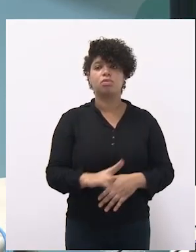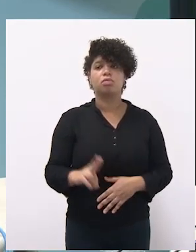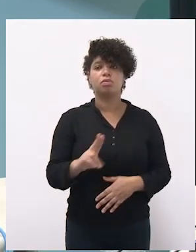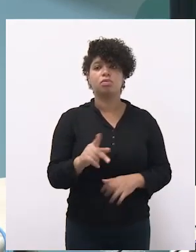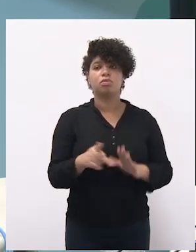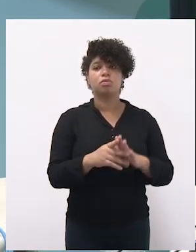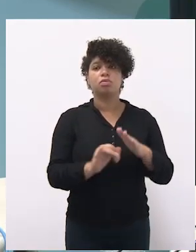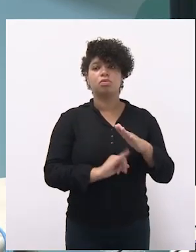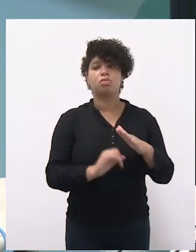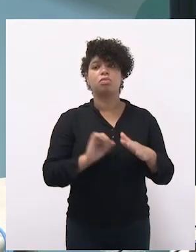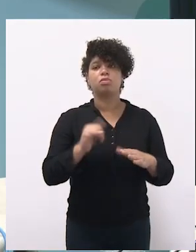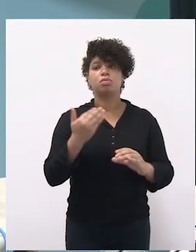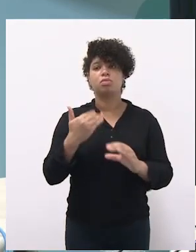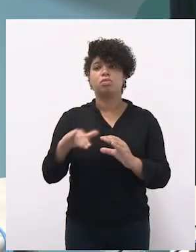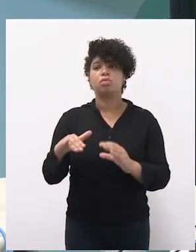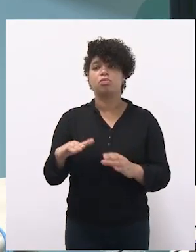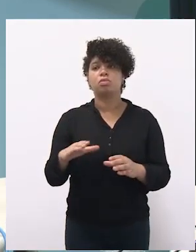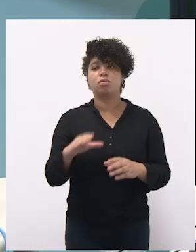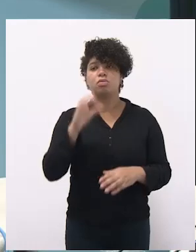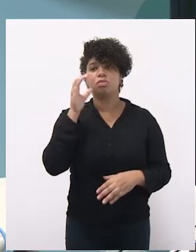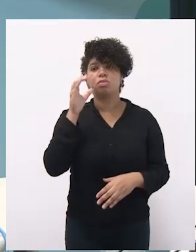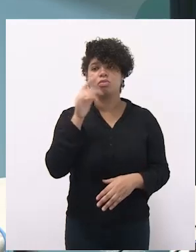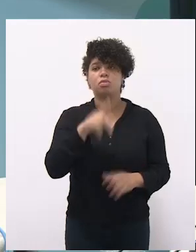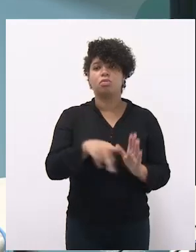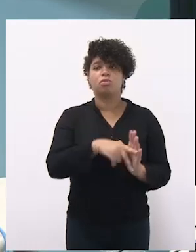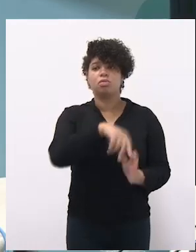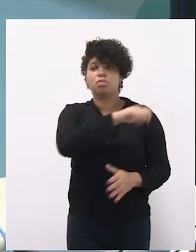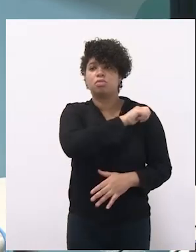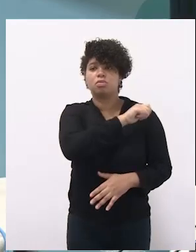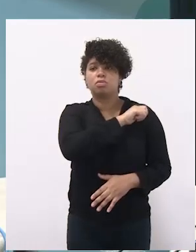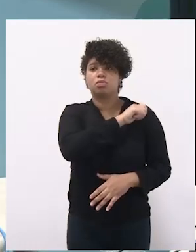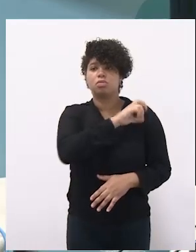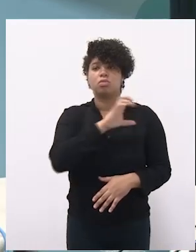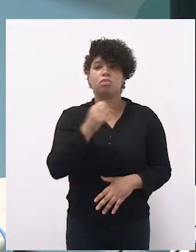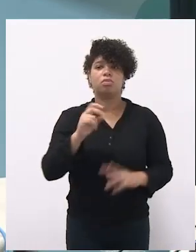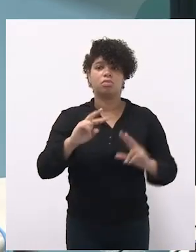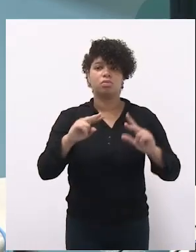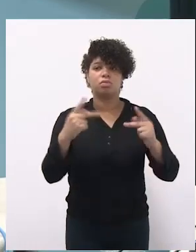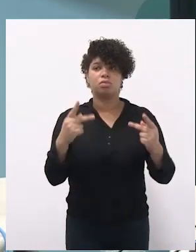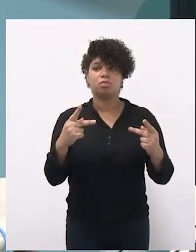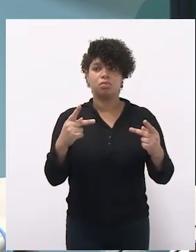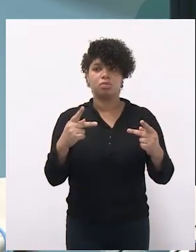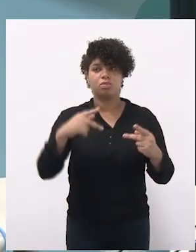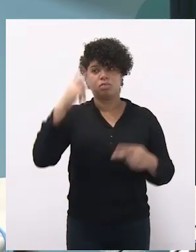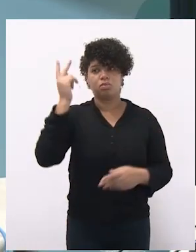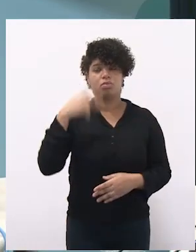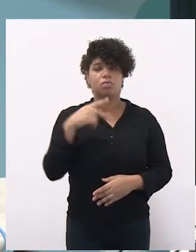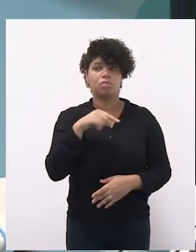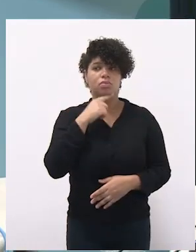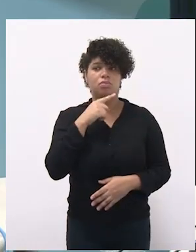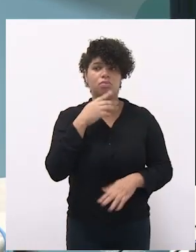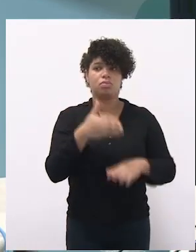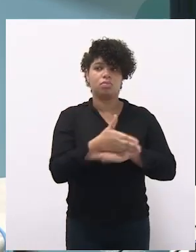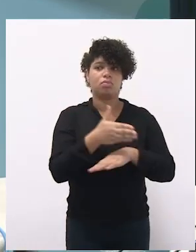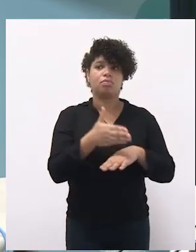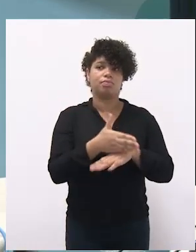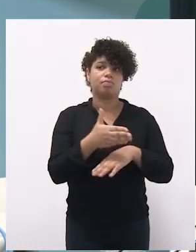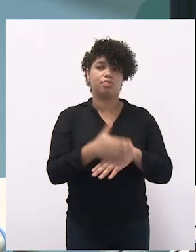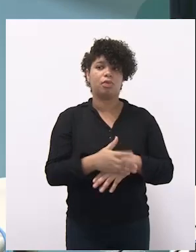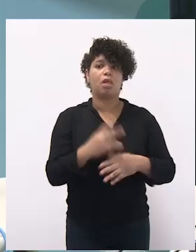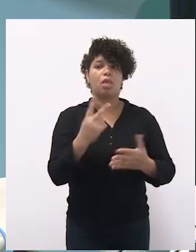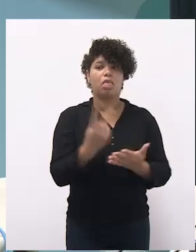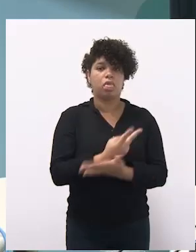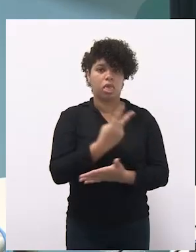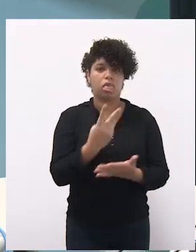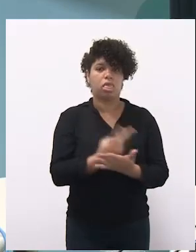esse código para o aluno ou o link de acesso para os alunos, com o e-mail pessoal eles não conseguem acessar, dá erro, eles não entram, então eles não